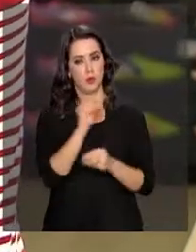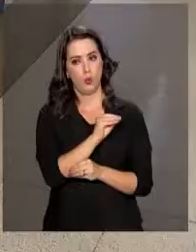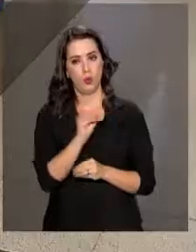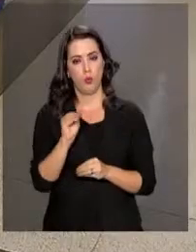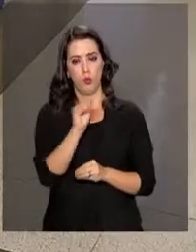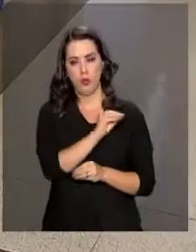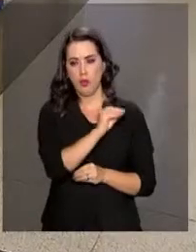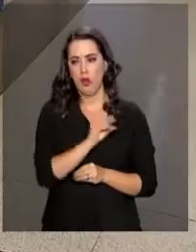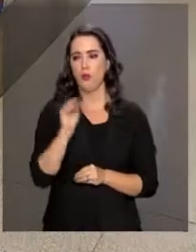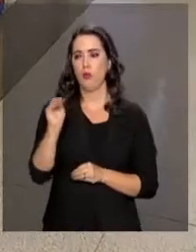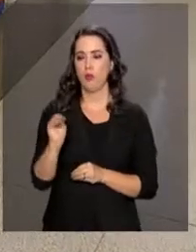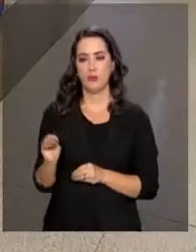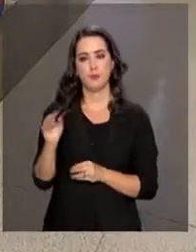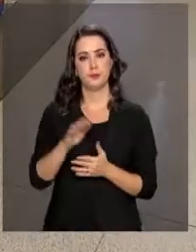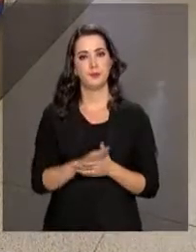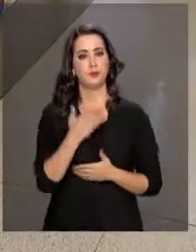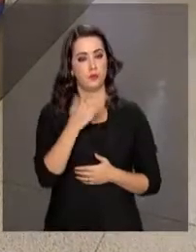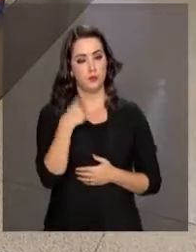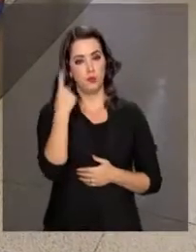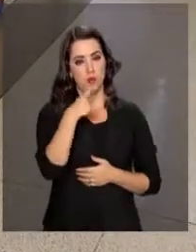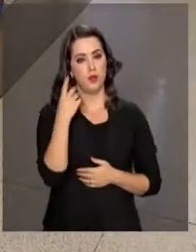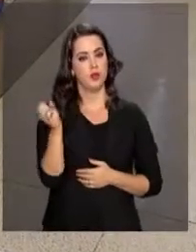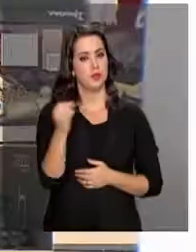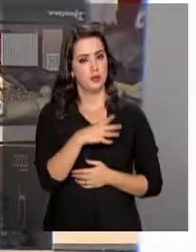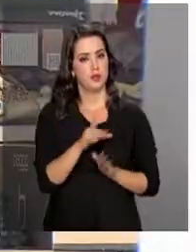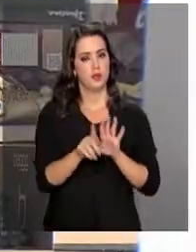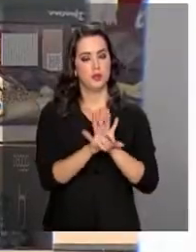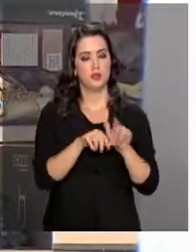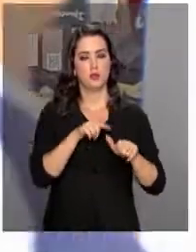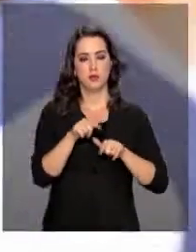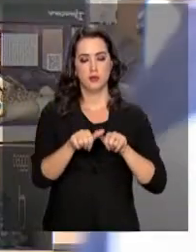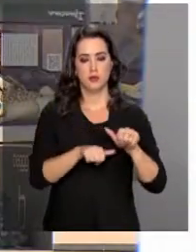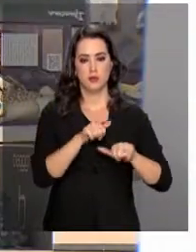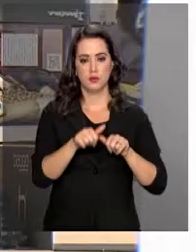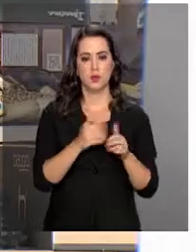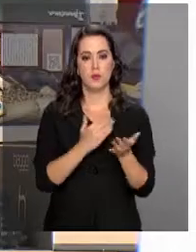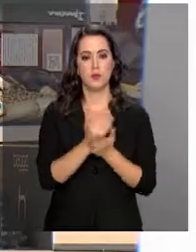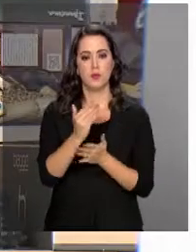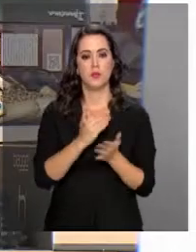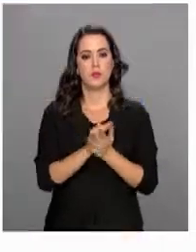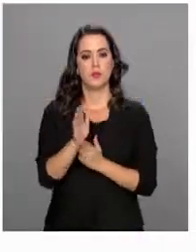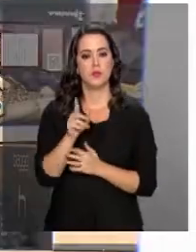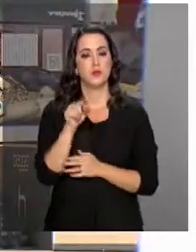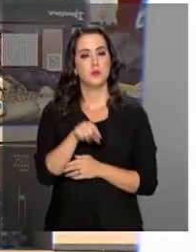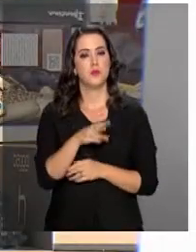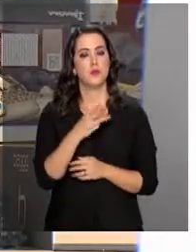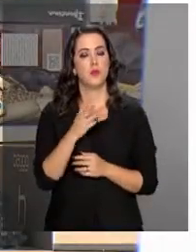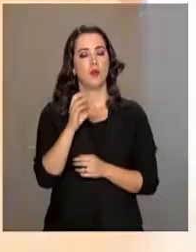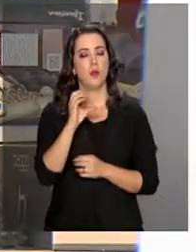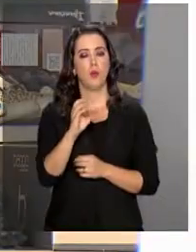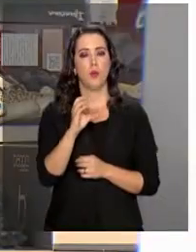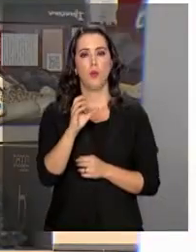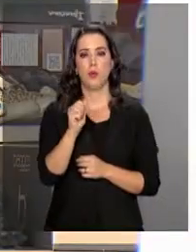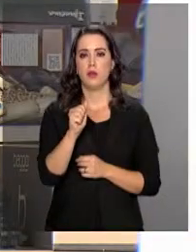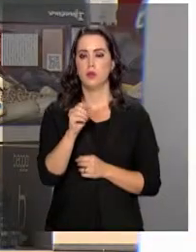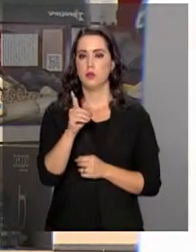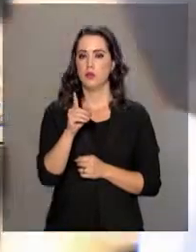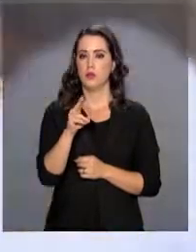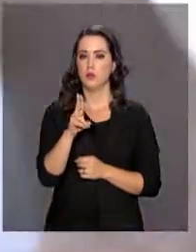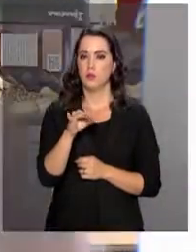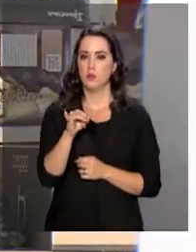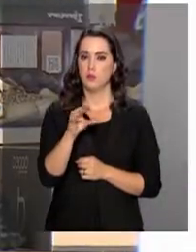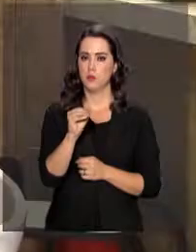novidades da lei trabalhista que completou um ano neste mês desde que entrou em vigor segundo o cadastro geral de empregados e